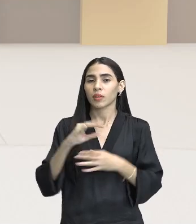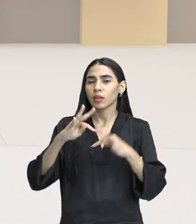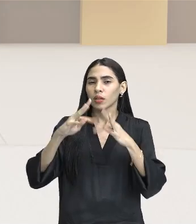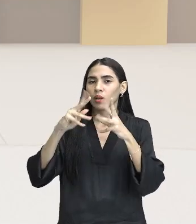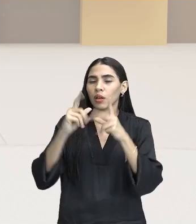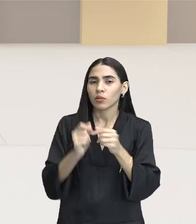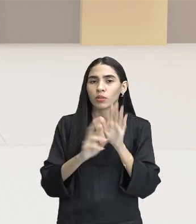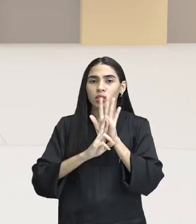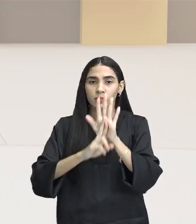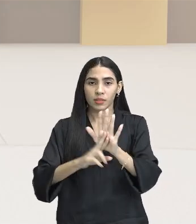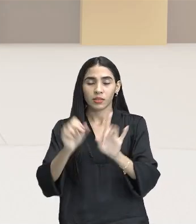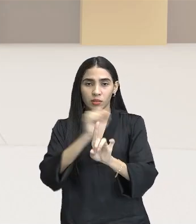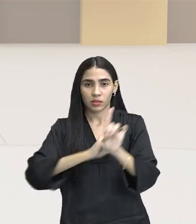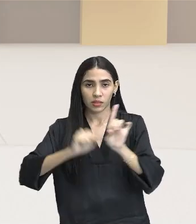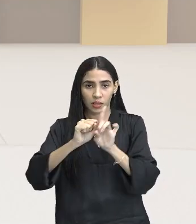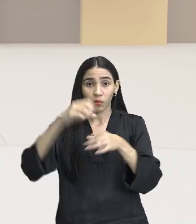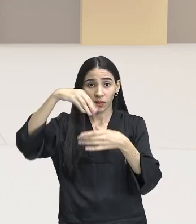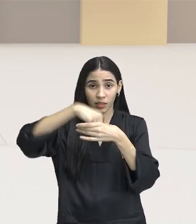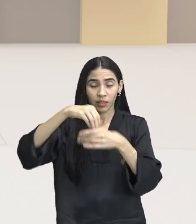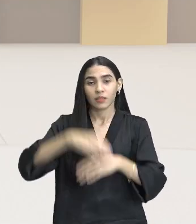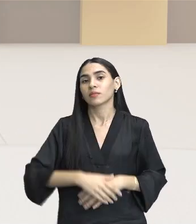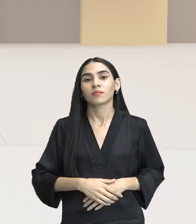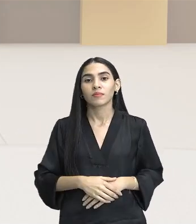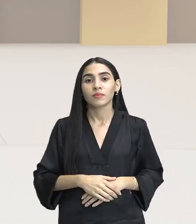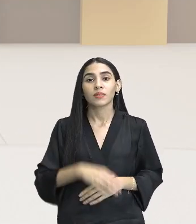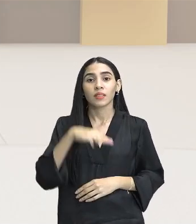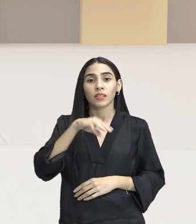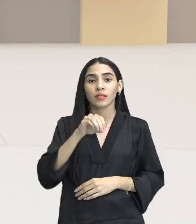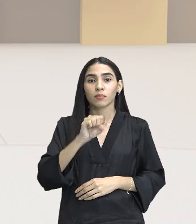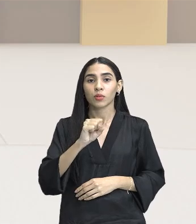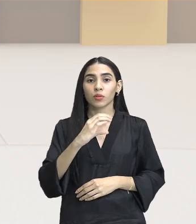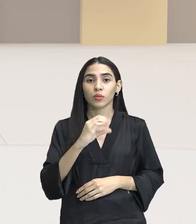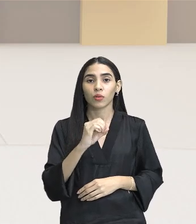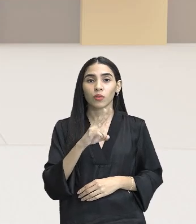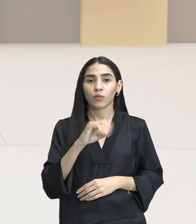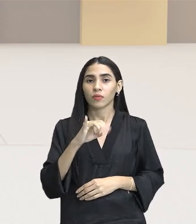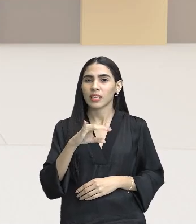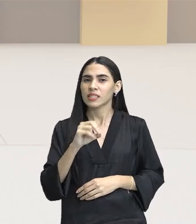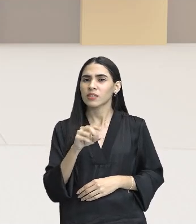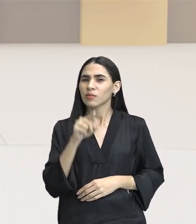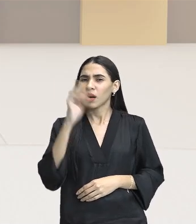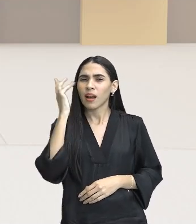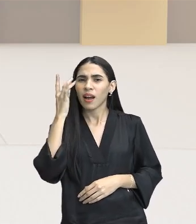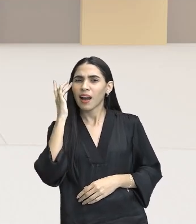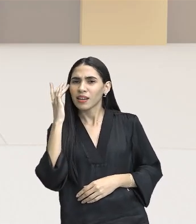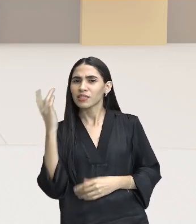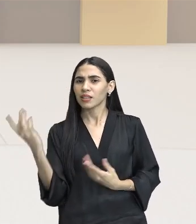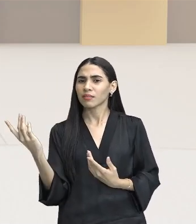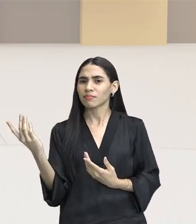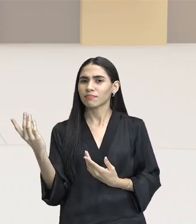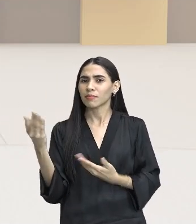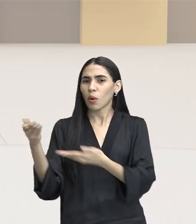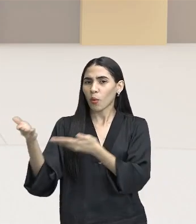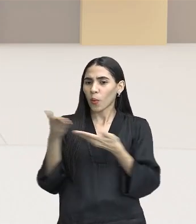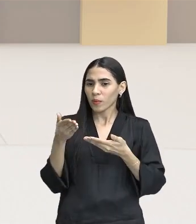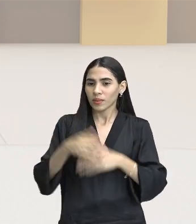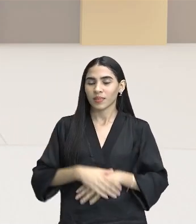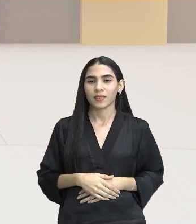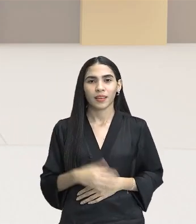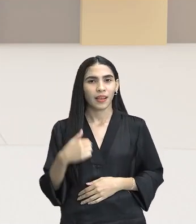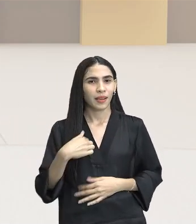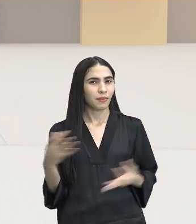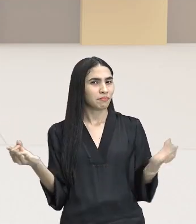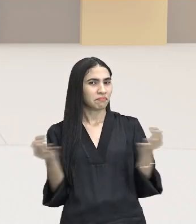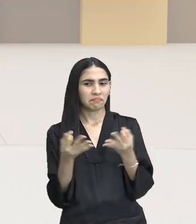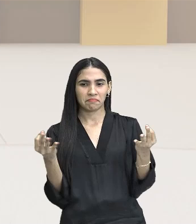todas as representações sociais. Por falar em Moscovici, sim. O que tu acha de a gente trazer ele aqui? Eu acho uma